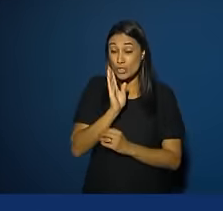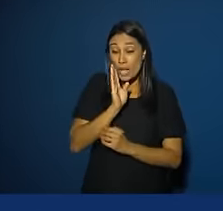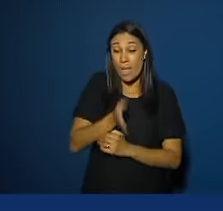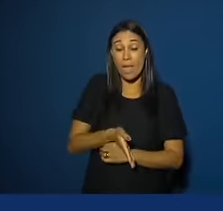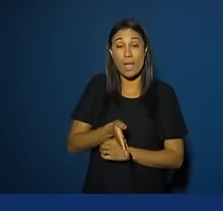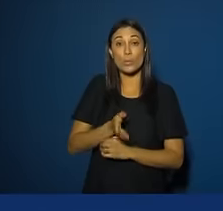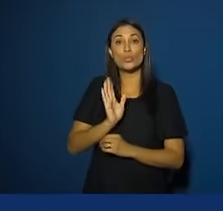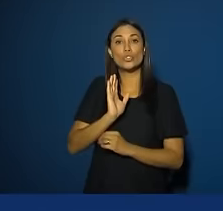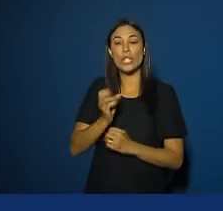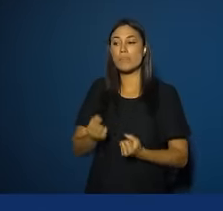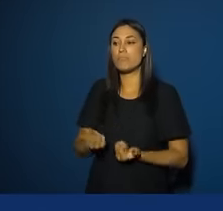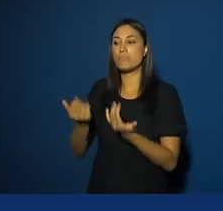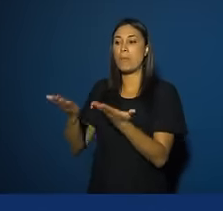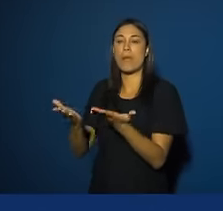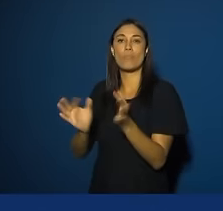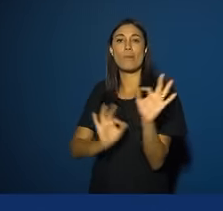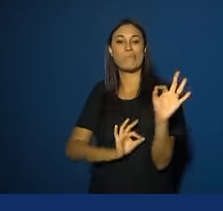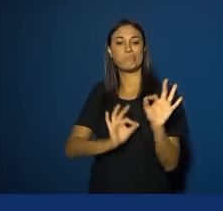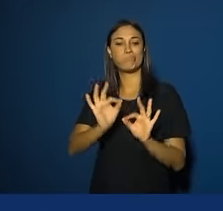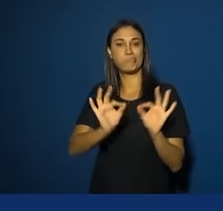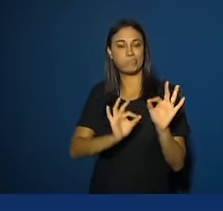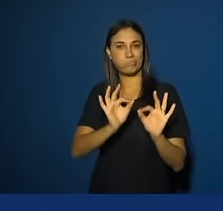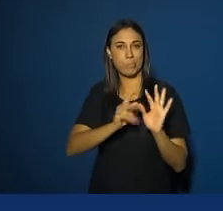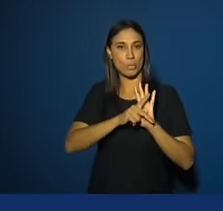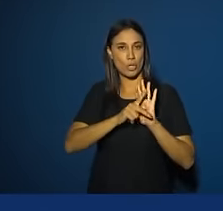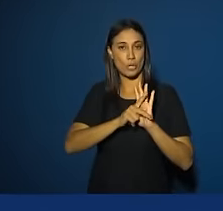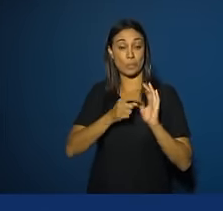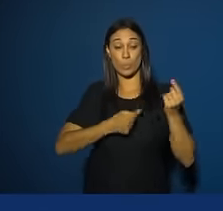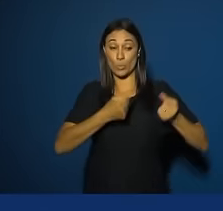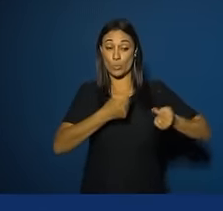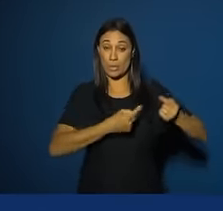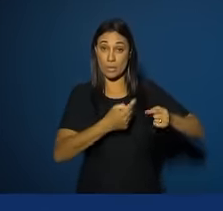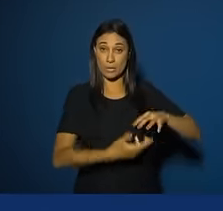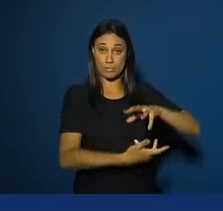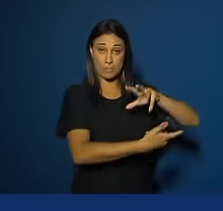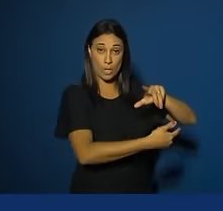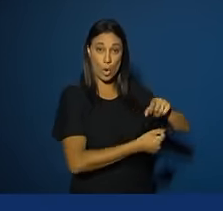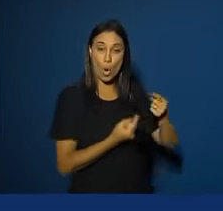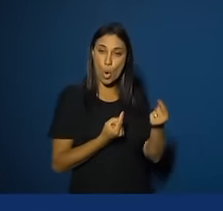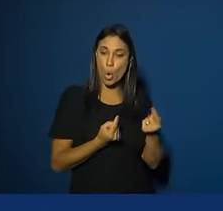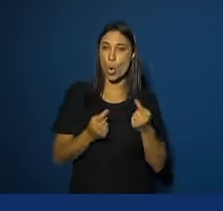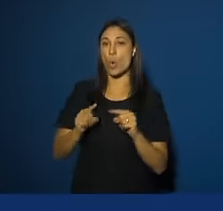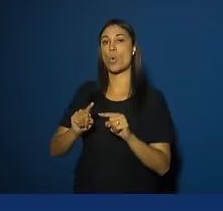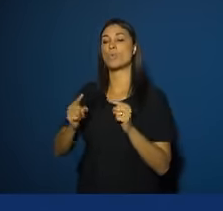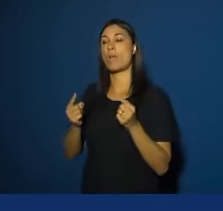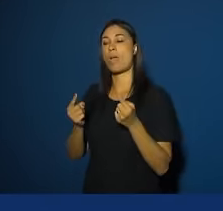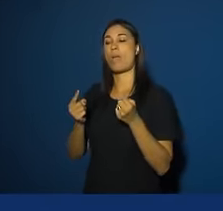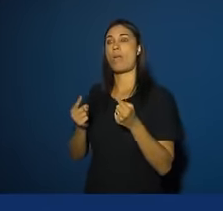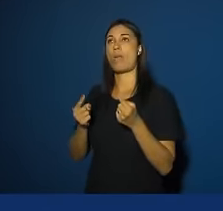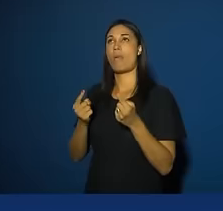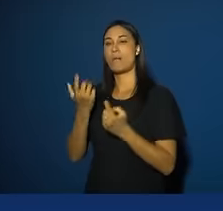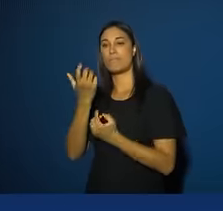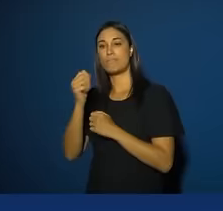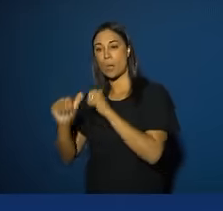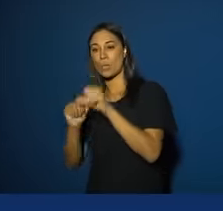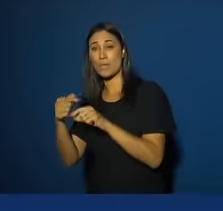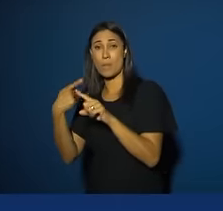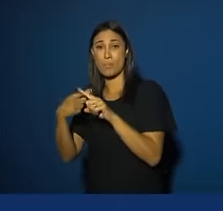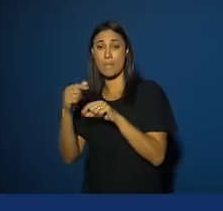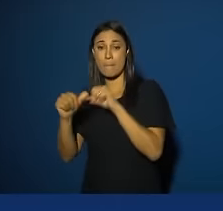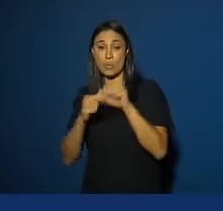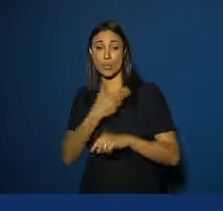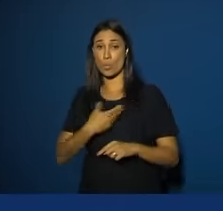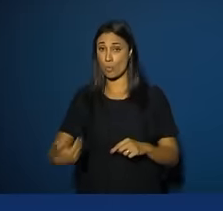ganhou uma enorme projeção eh no debate internacional sobre o combate às mudanças Simplesmente por ter trocado de